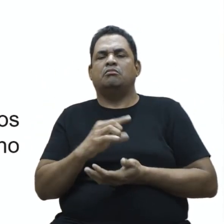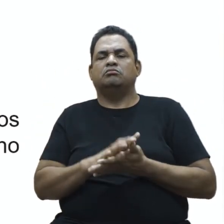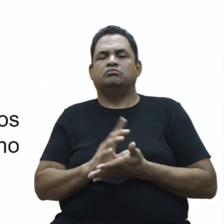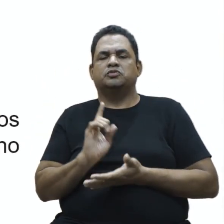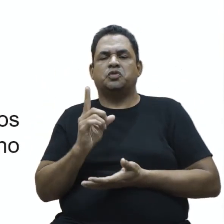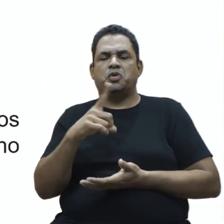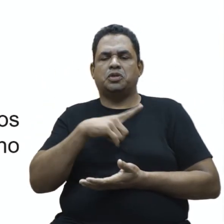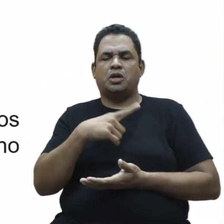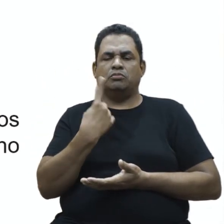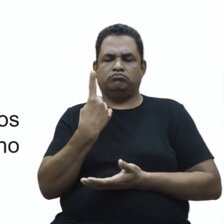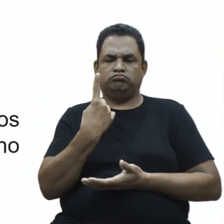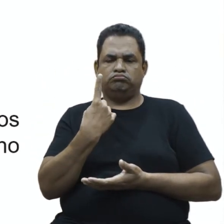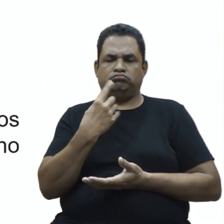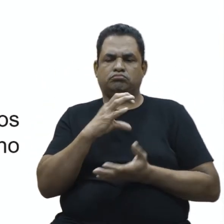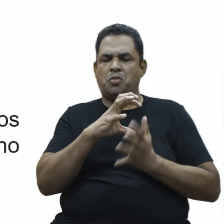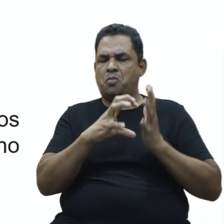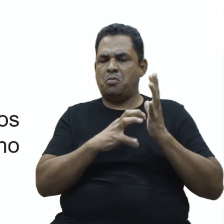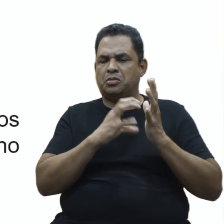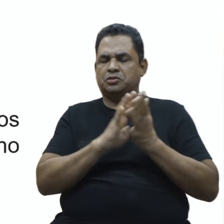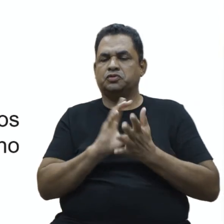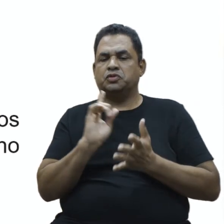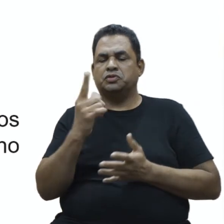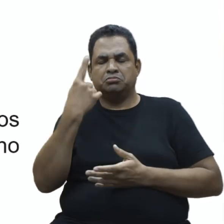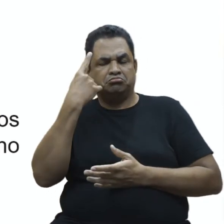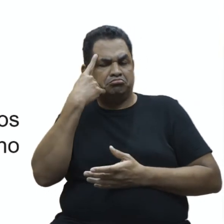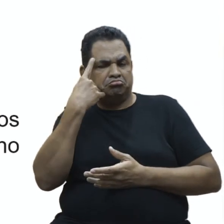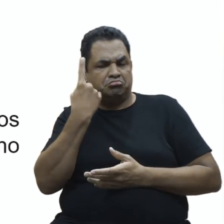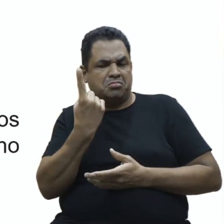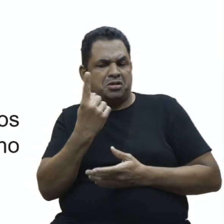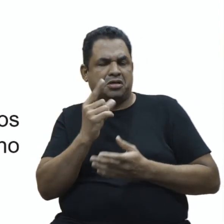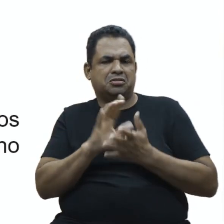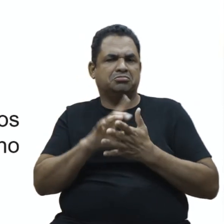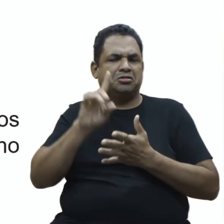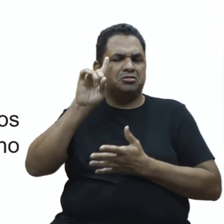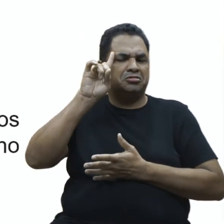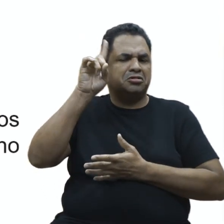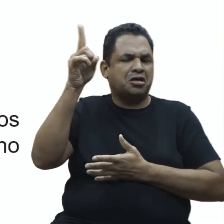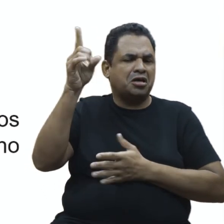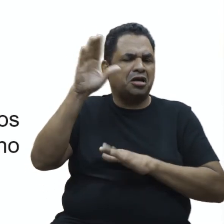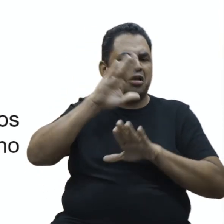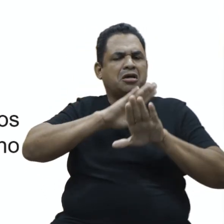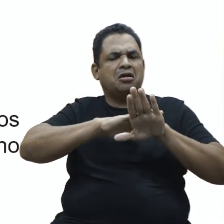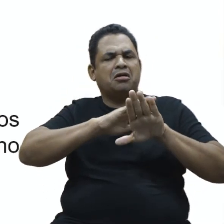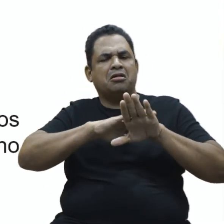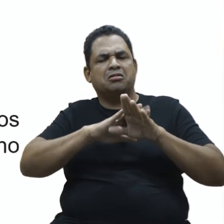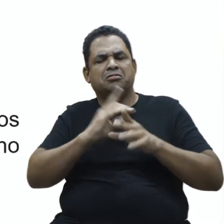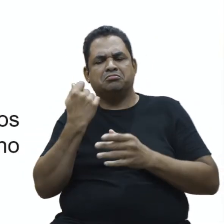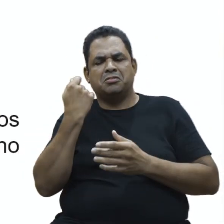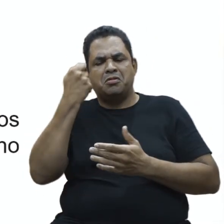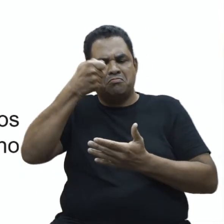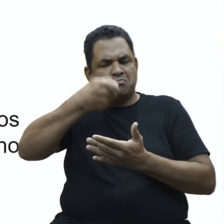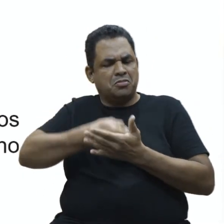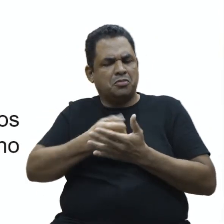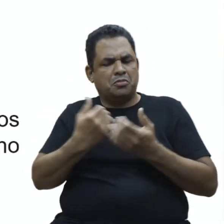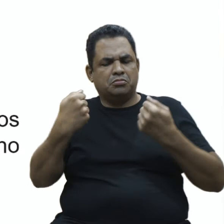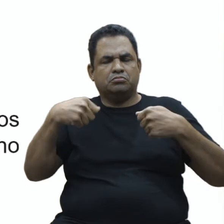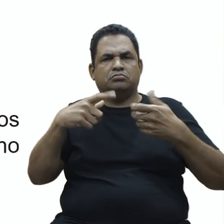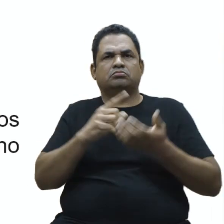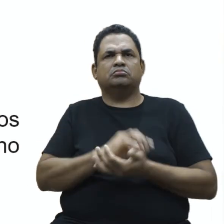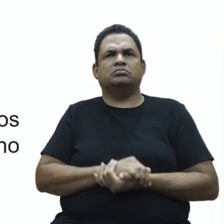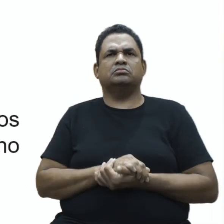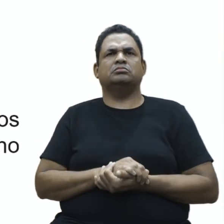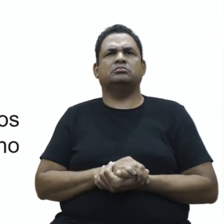partido, porque só vai ter apenas uma forma de pensar, uma ideologia dominante, uma forma de pensar o mundo.